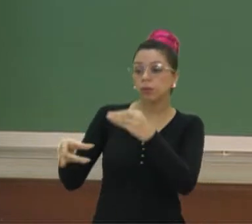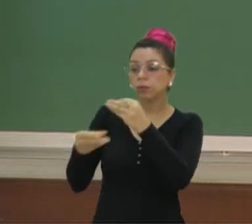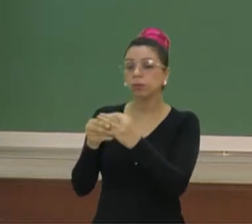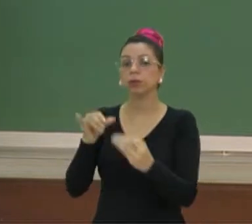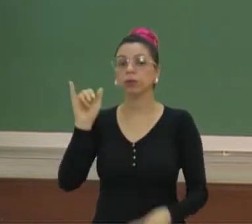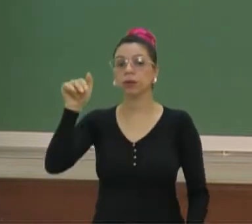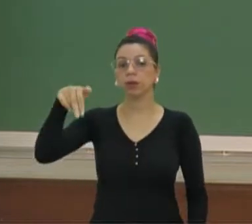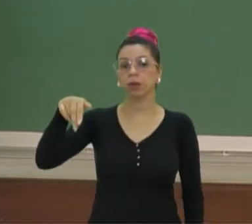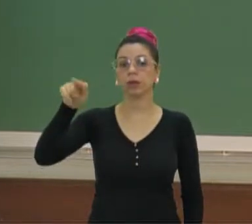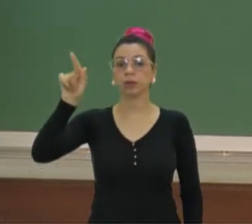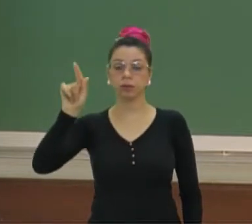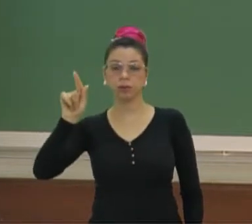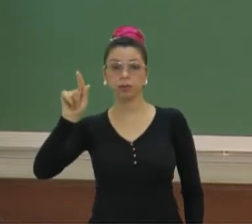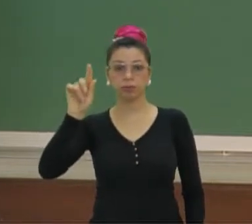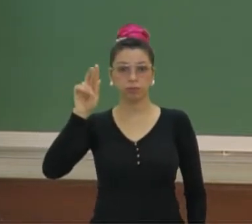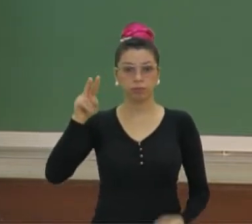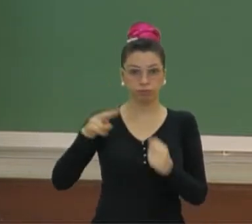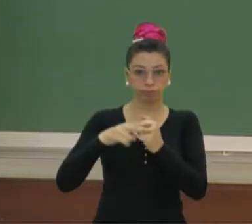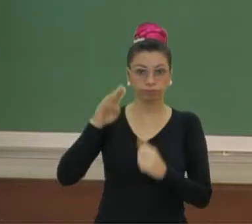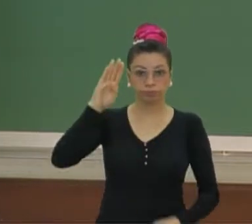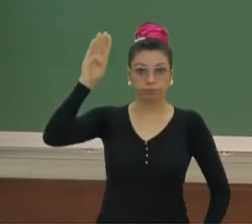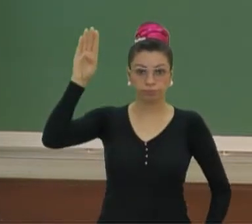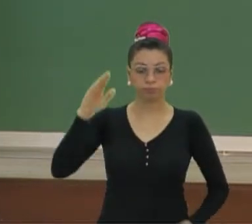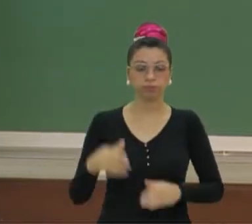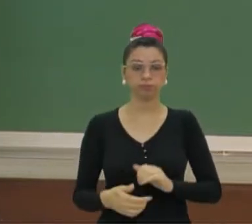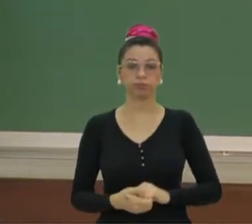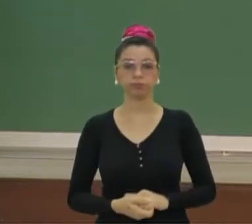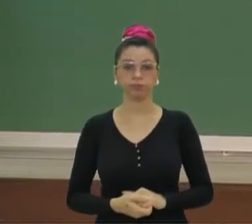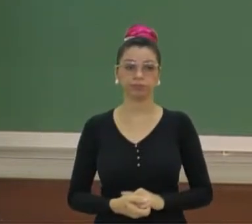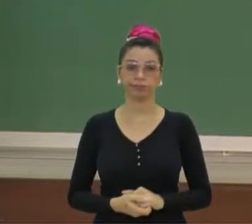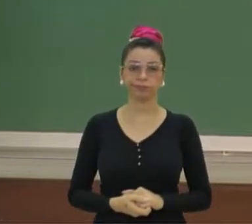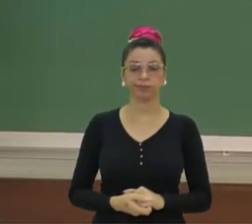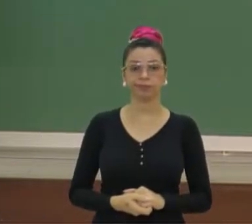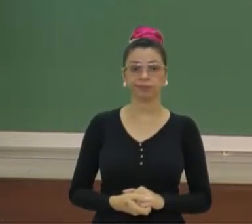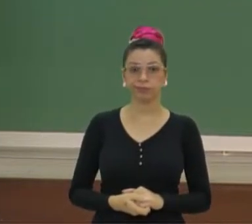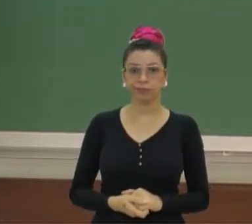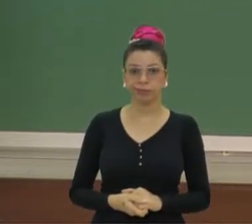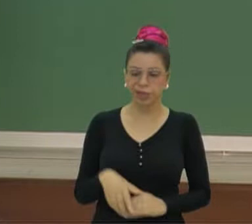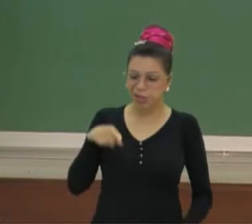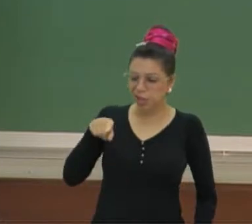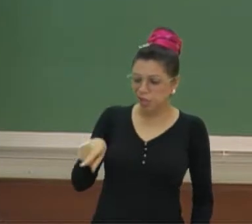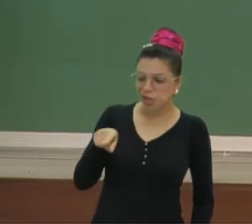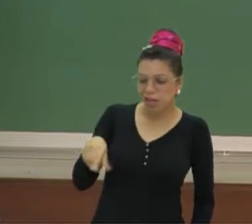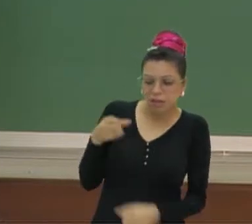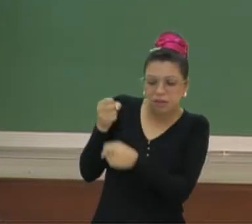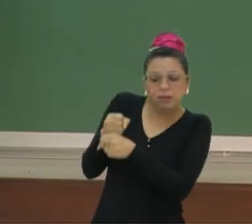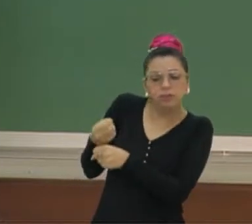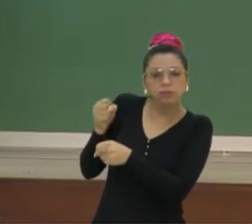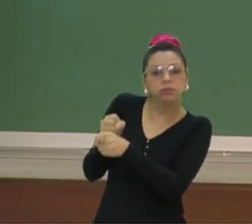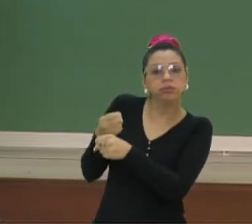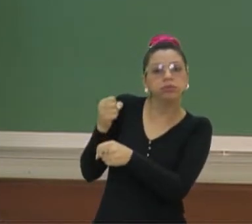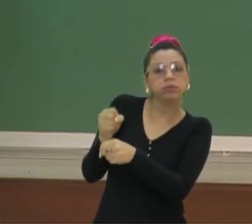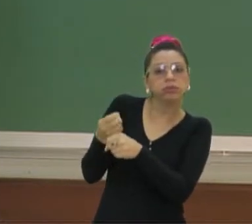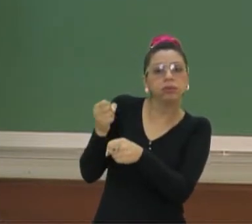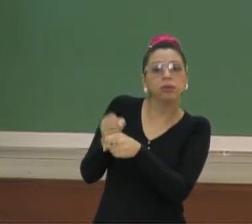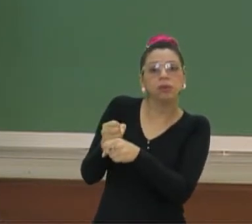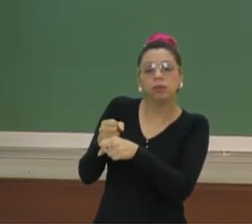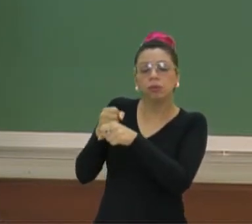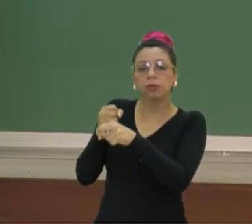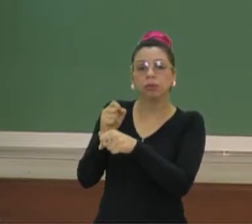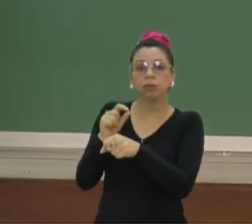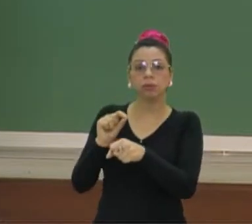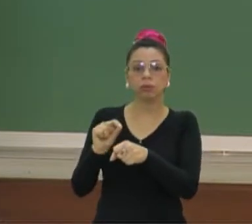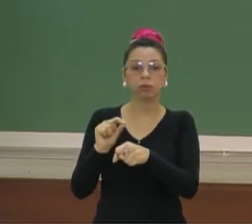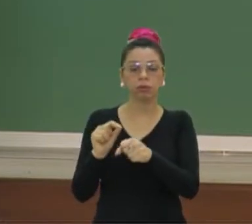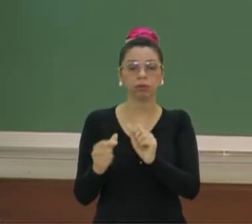principal. Por exemplo, they were building an army. Eles estão construindo, eles estão criando um exército. I